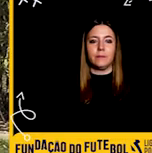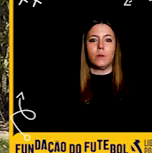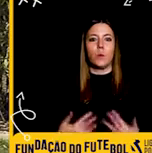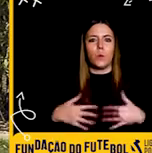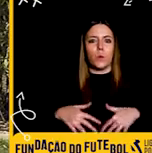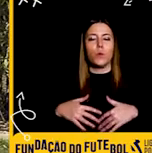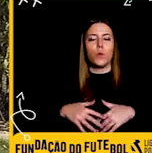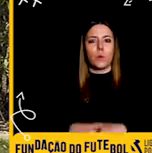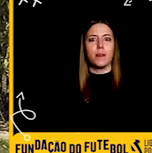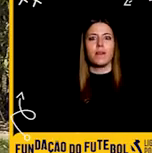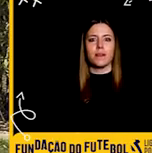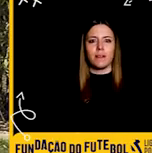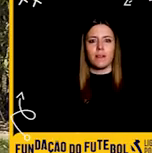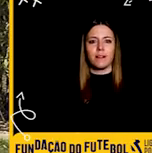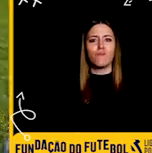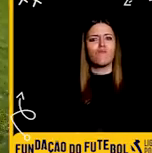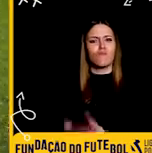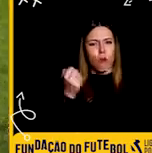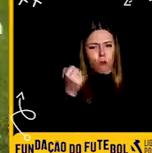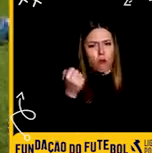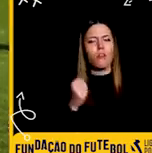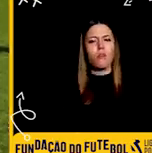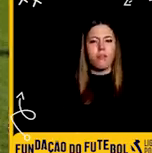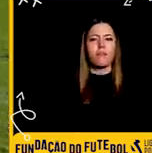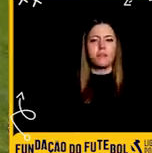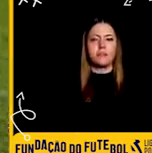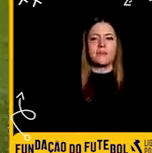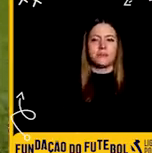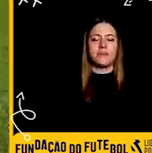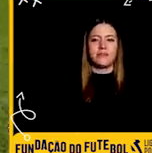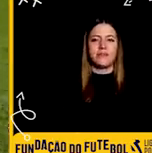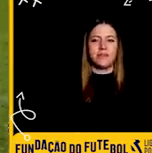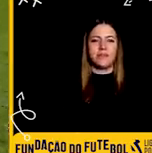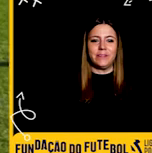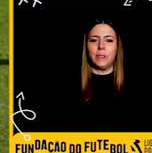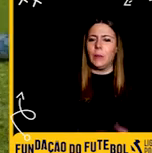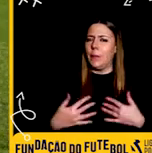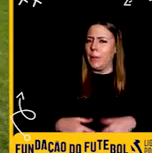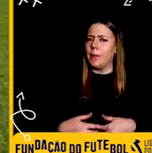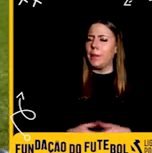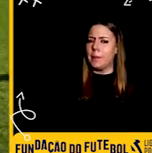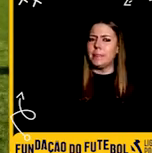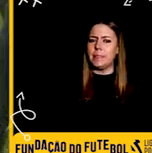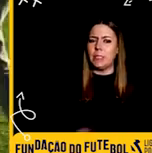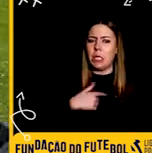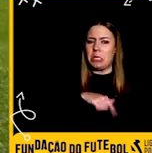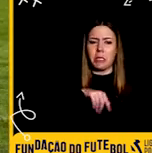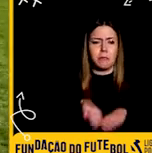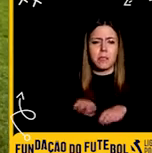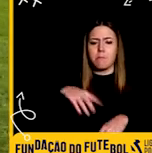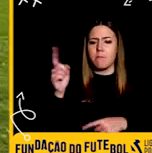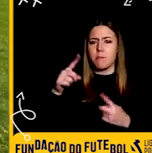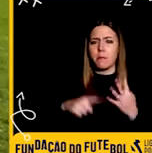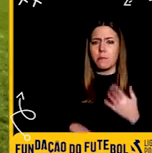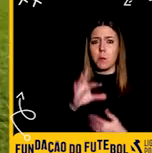Ush! Lá dentro! Cuidado! E levou a fasquia. Nós tivemos a treinar